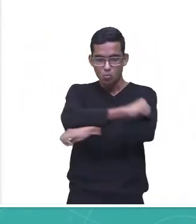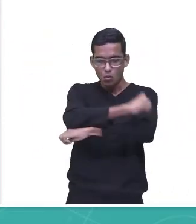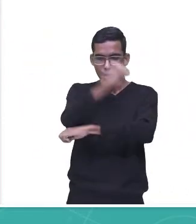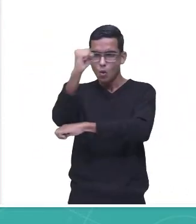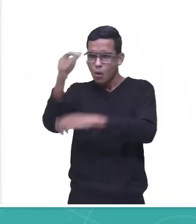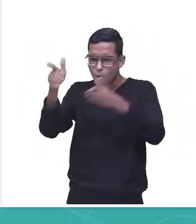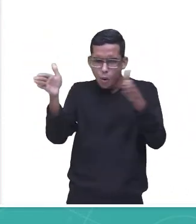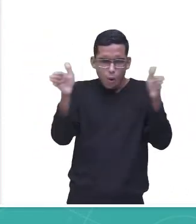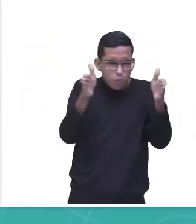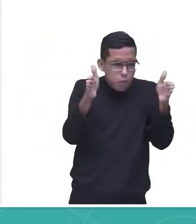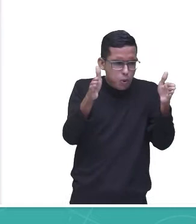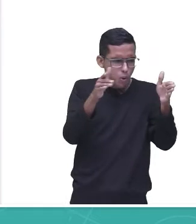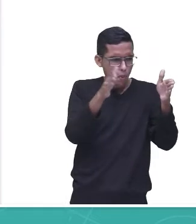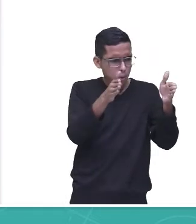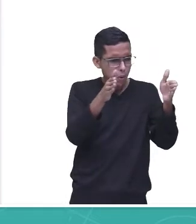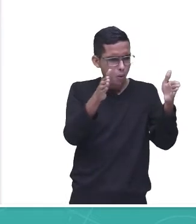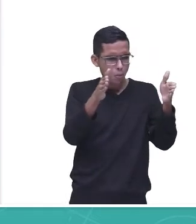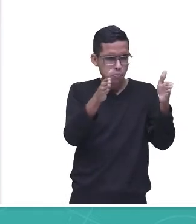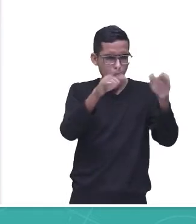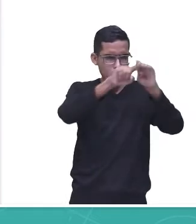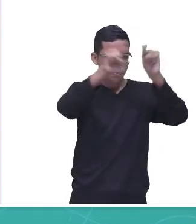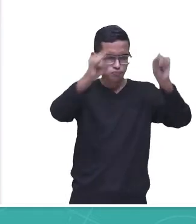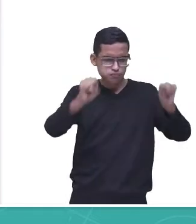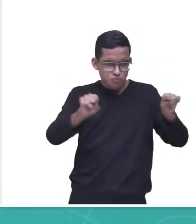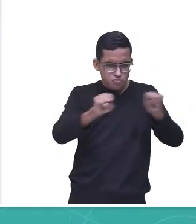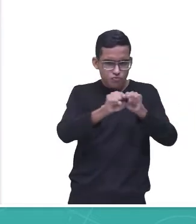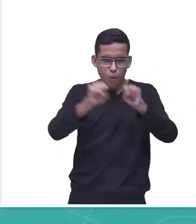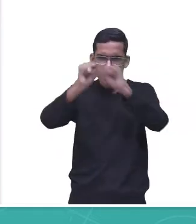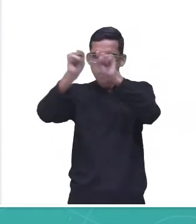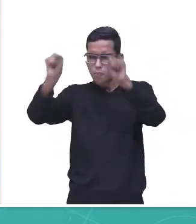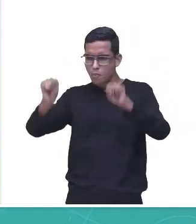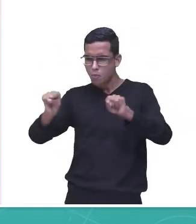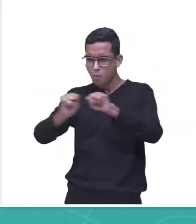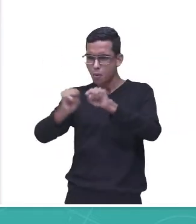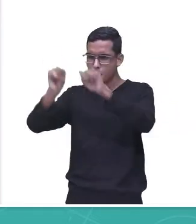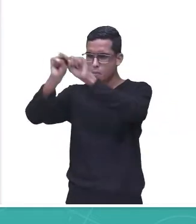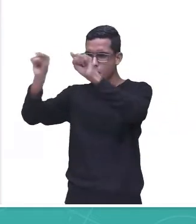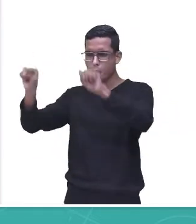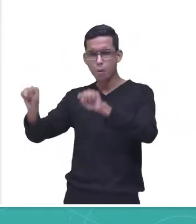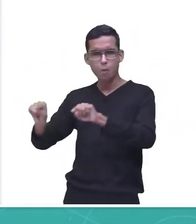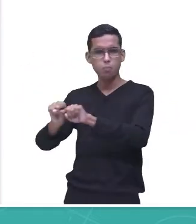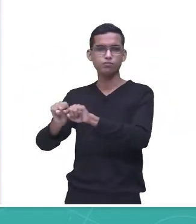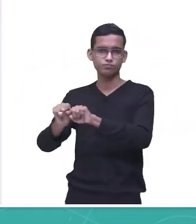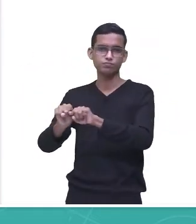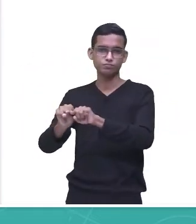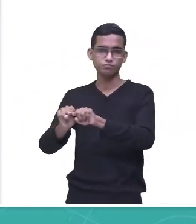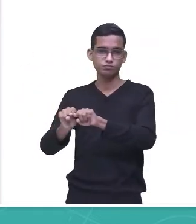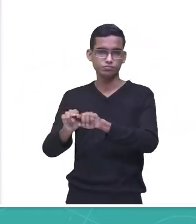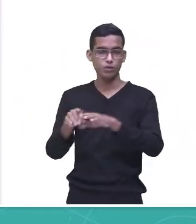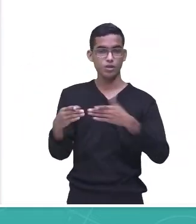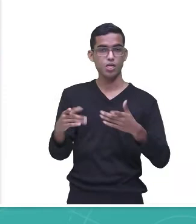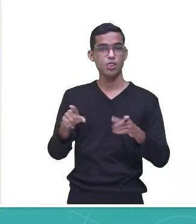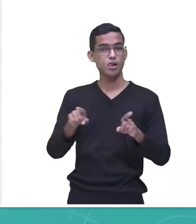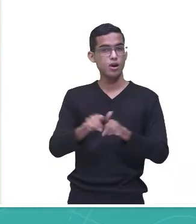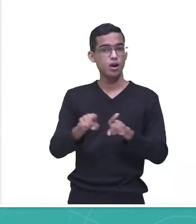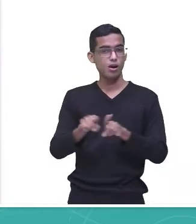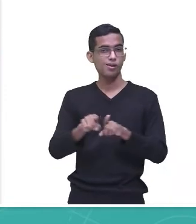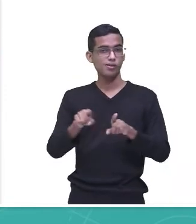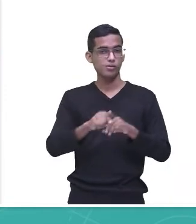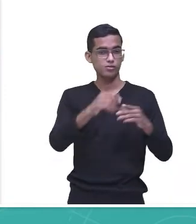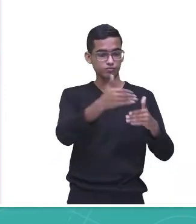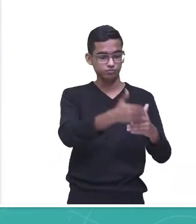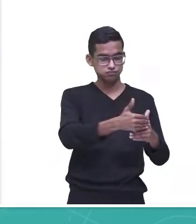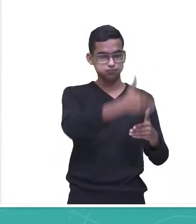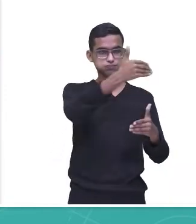da arquitetura gótica. Preste bem atenção. As paredes eram bem grossas, espessas, elas